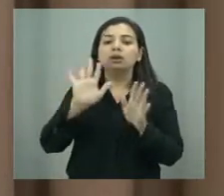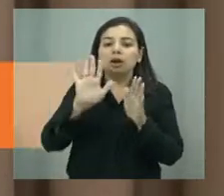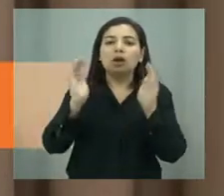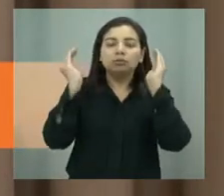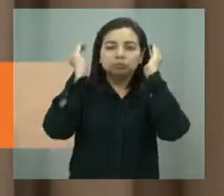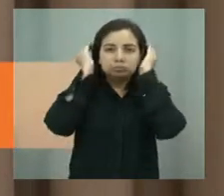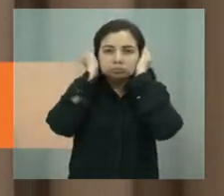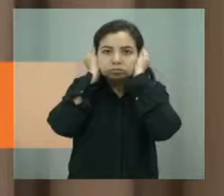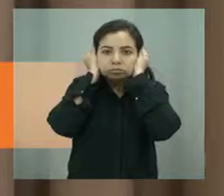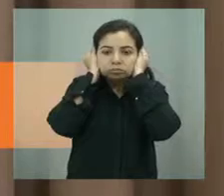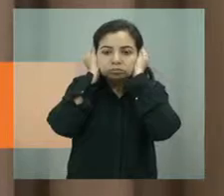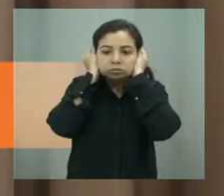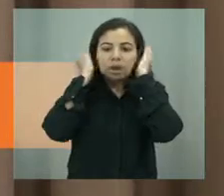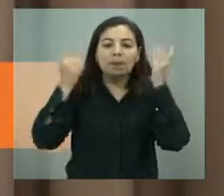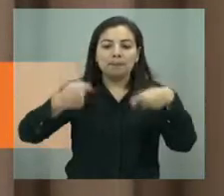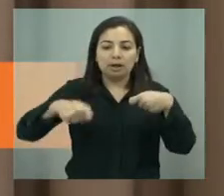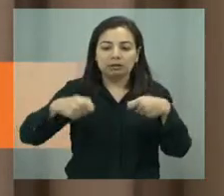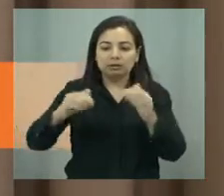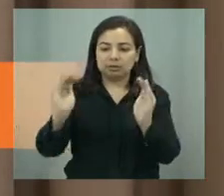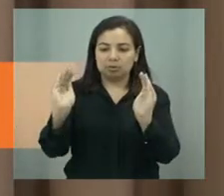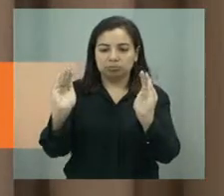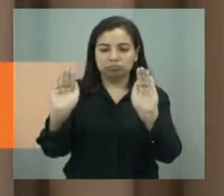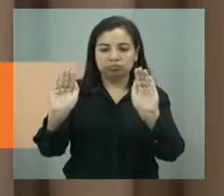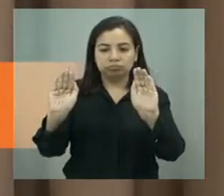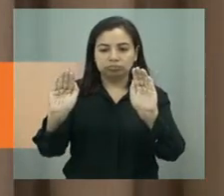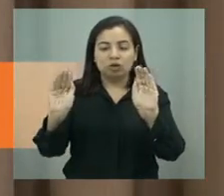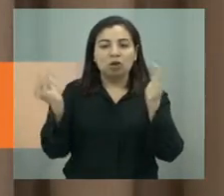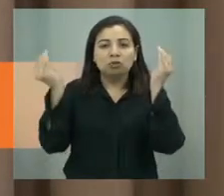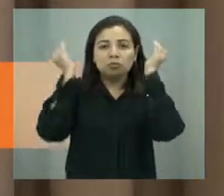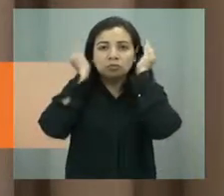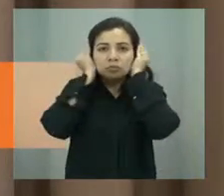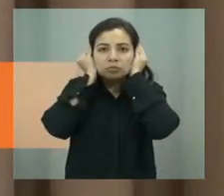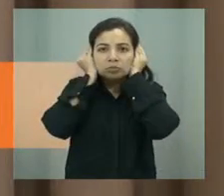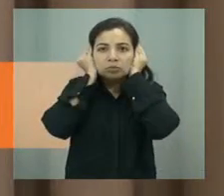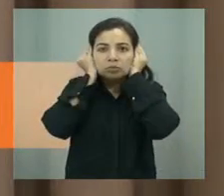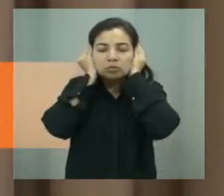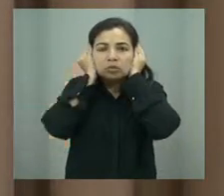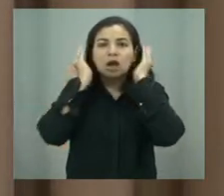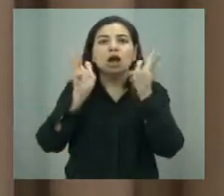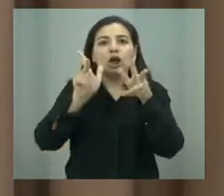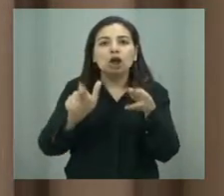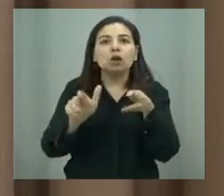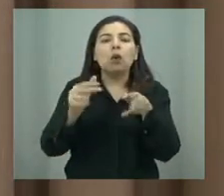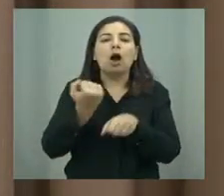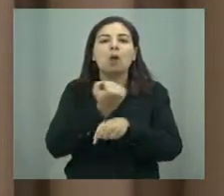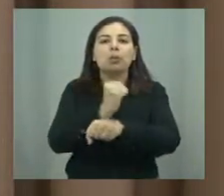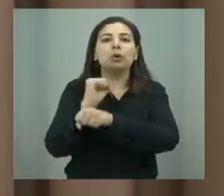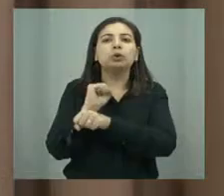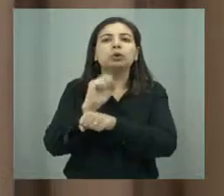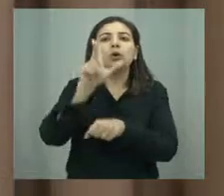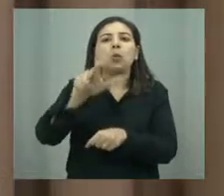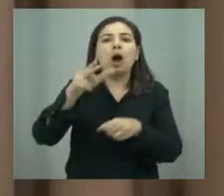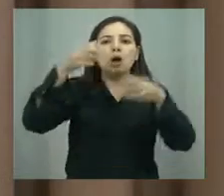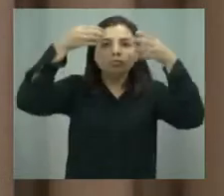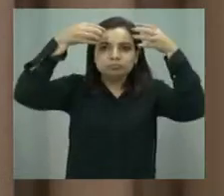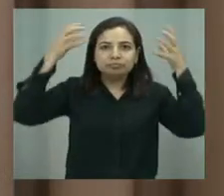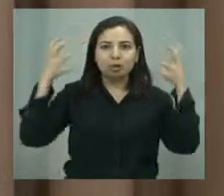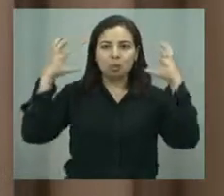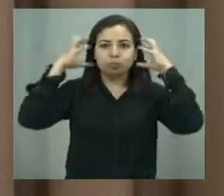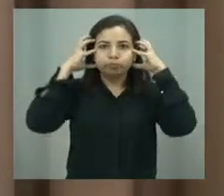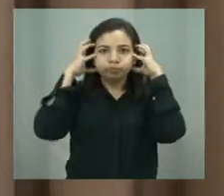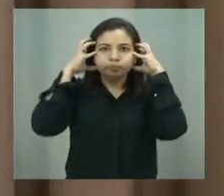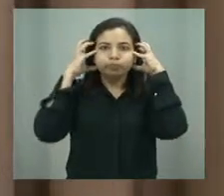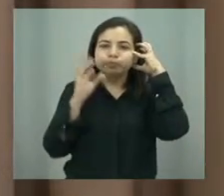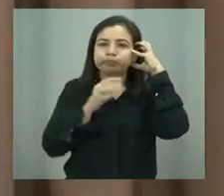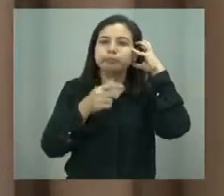uma conchinha, né, com umas 2 mãos, assim, se protegendo, como se fosse realmente um protetor auditivo. Então, você passa